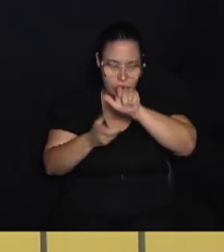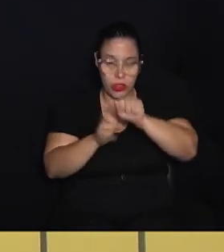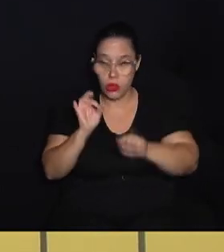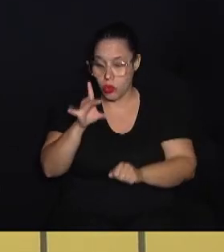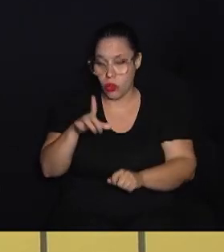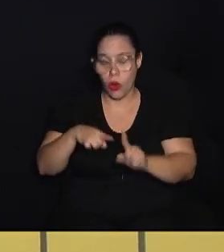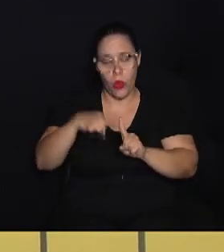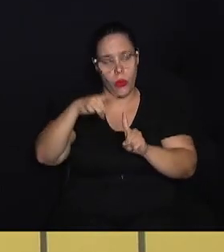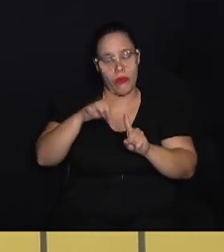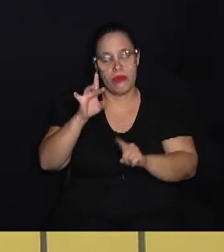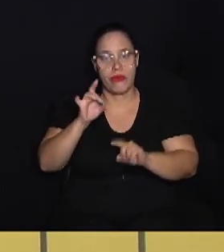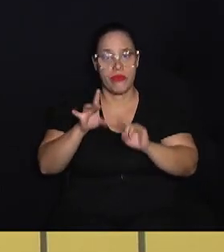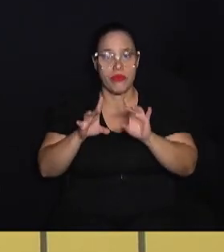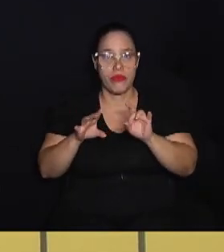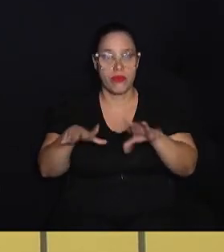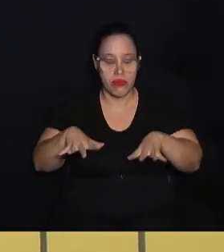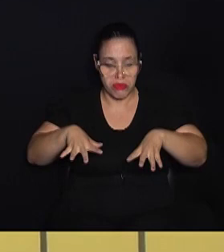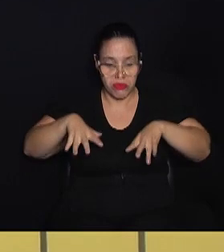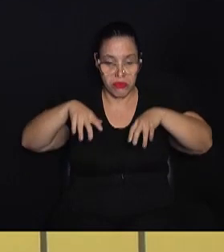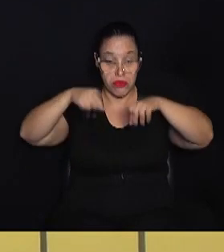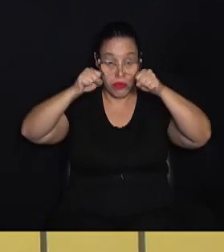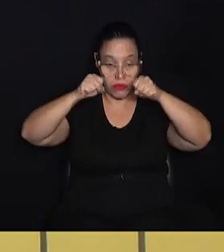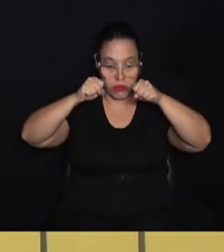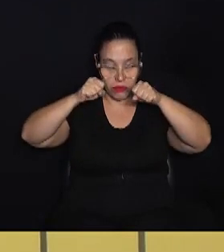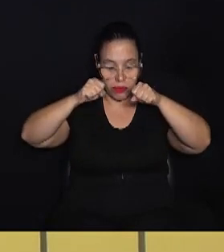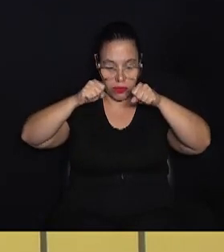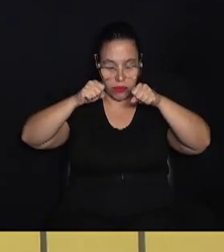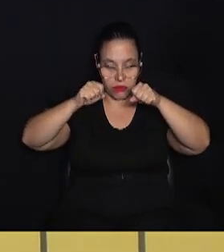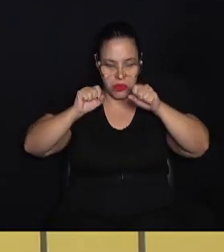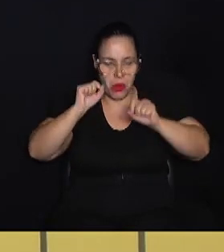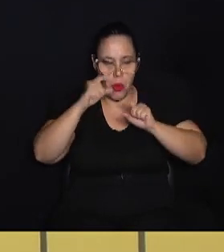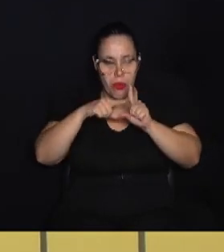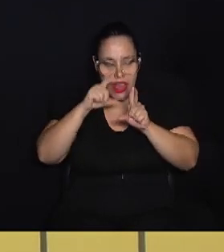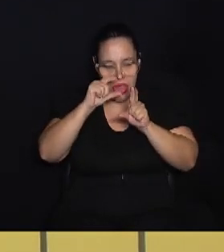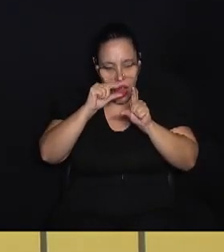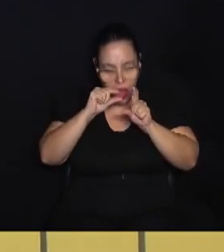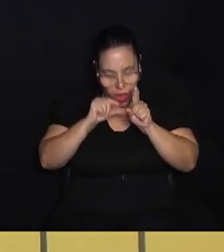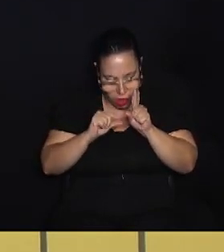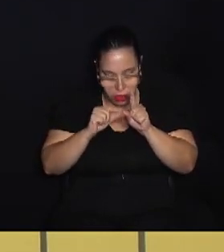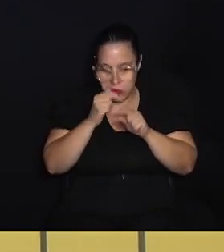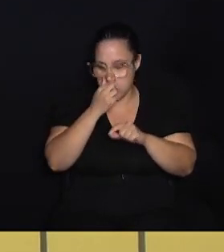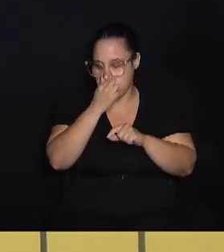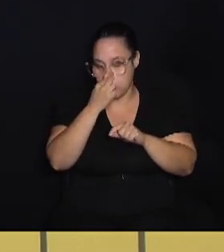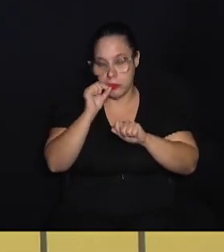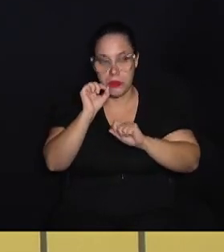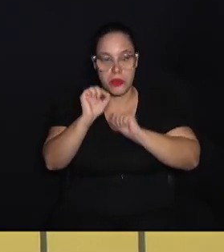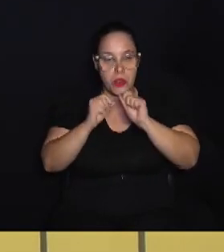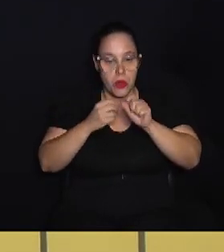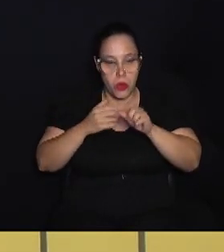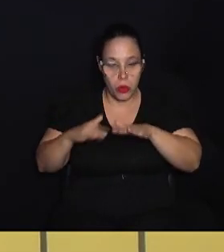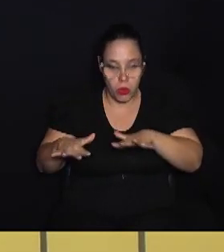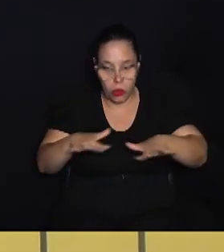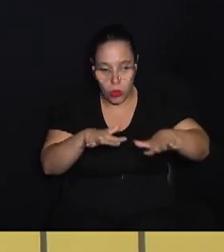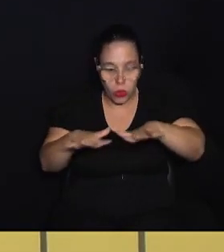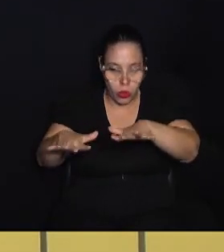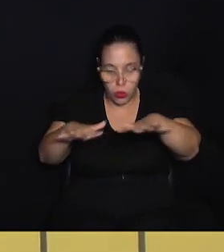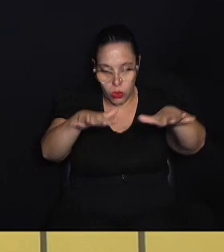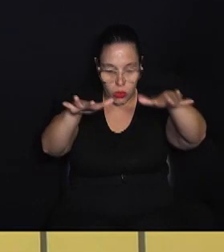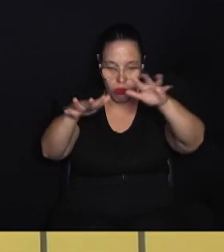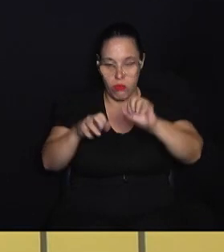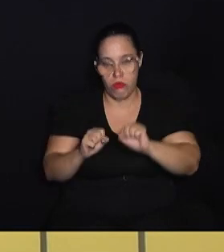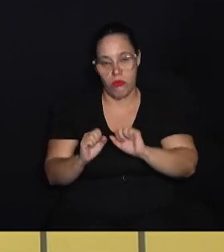temperatura, mas em como as massas de ar se formam, quanto de umidade elas têm e como é que elas vão se deslocar pelo planeta, né?